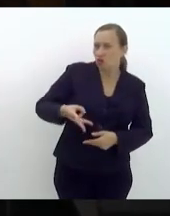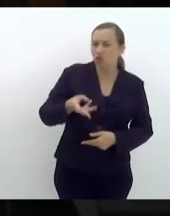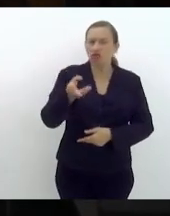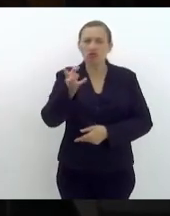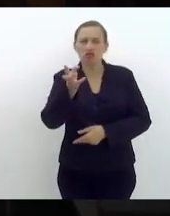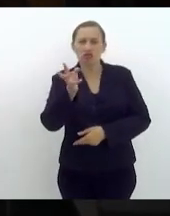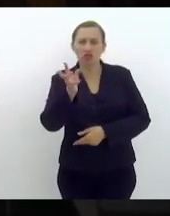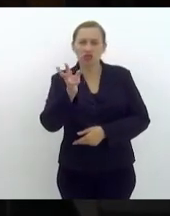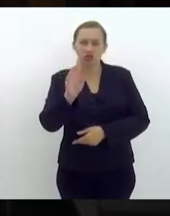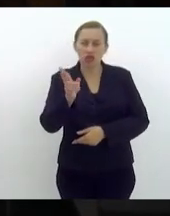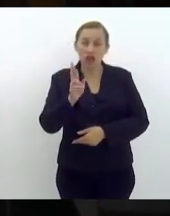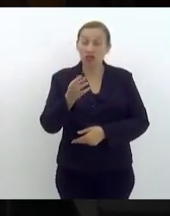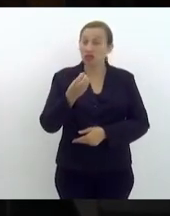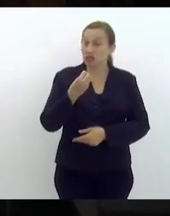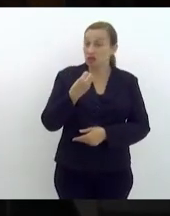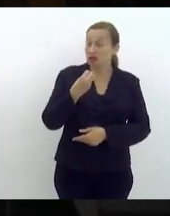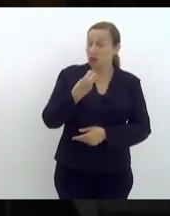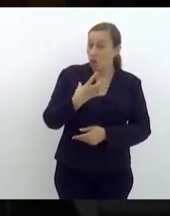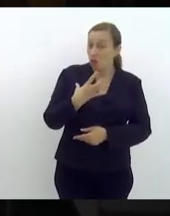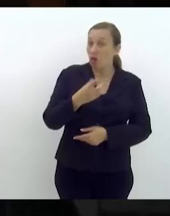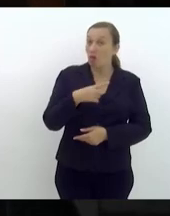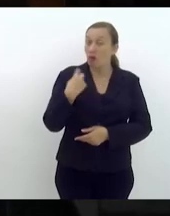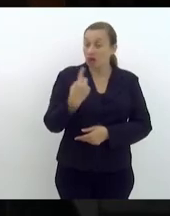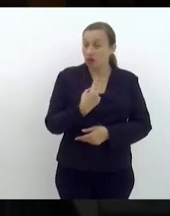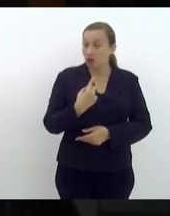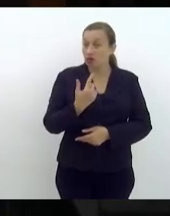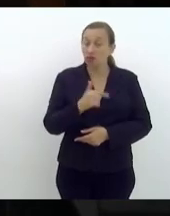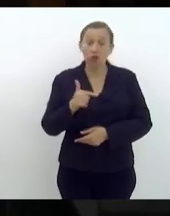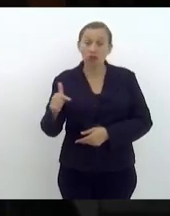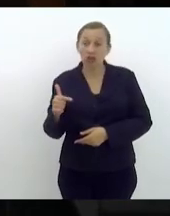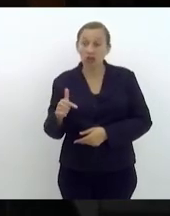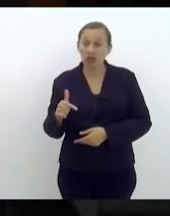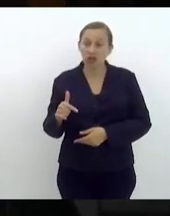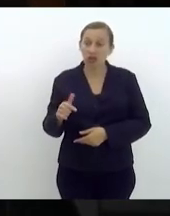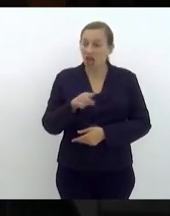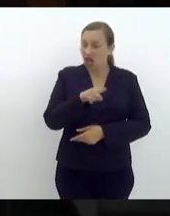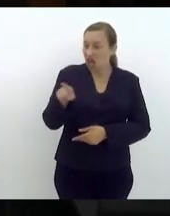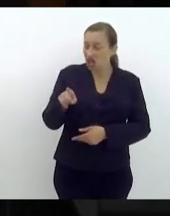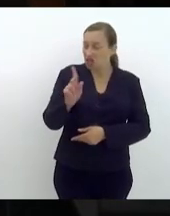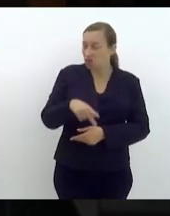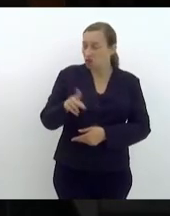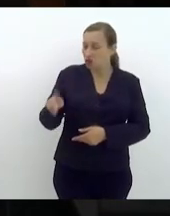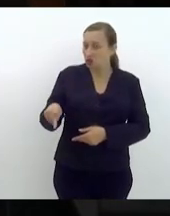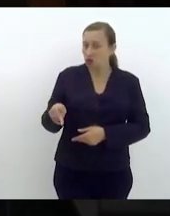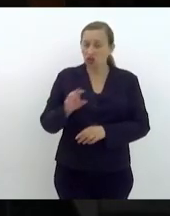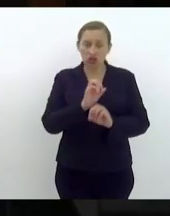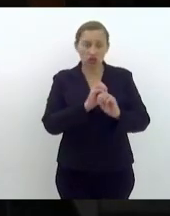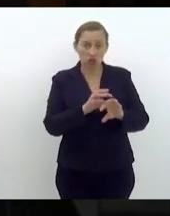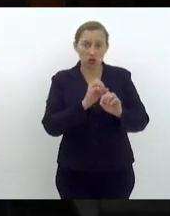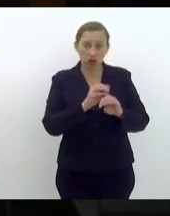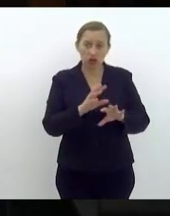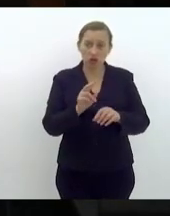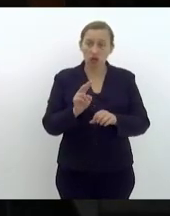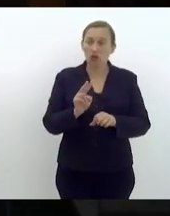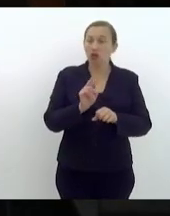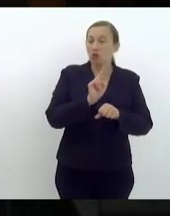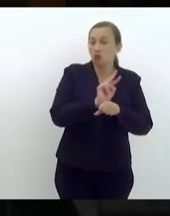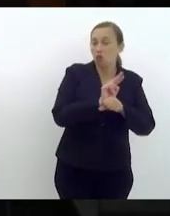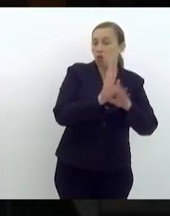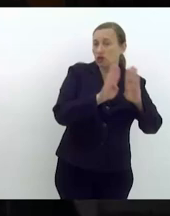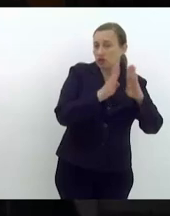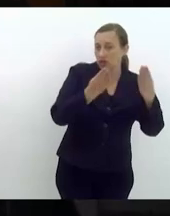seria suficiente para nós não termos mais esses profissionais de educação como porteiros